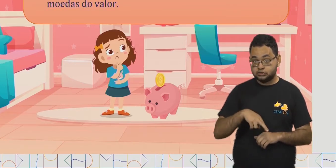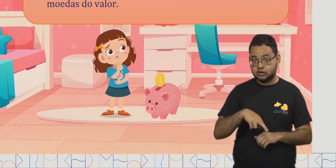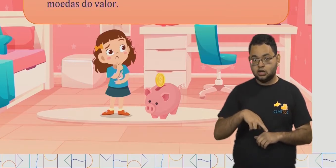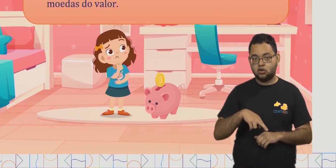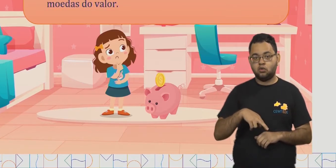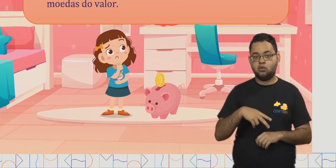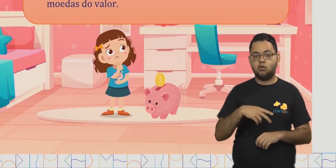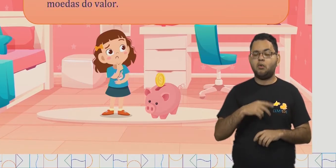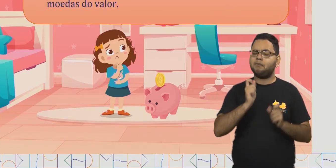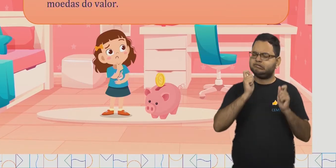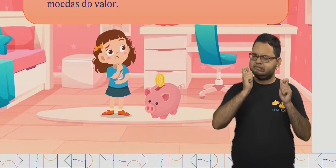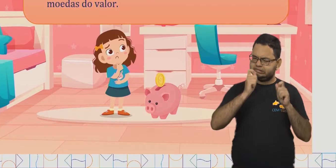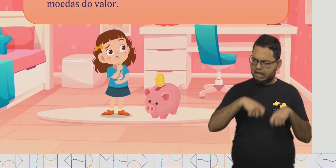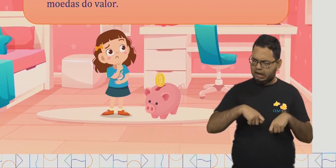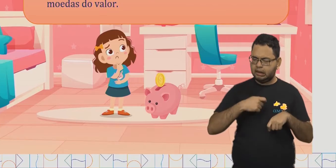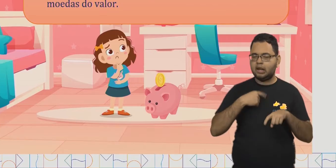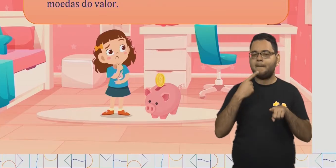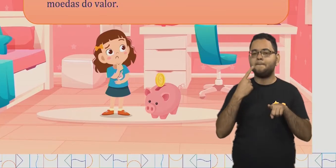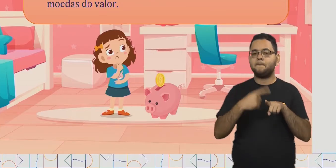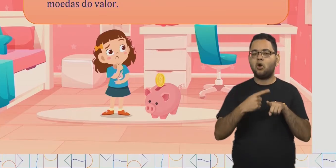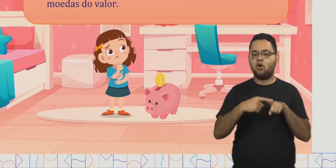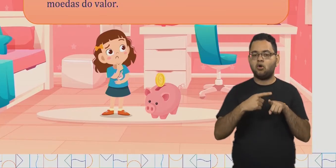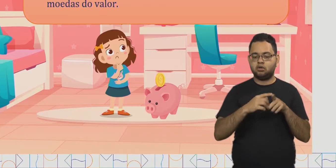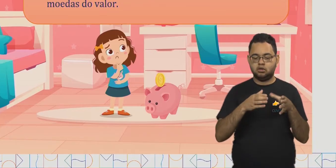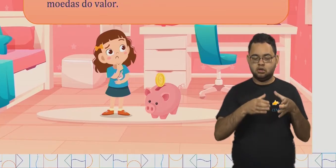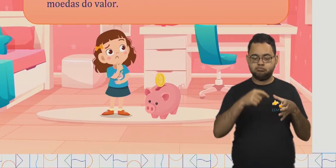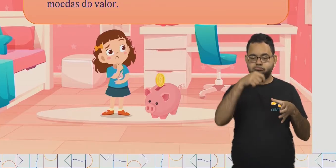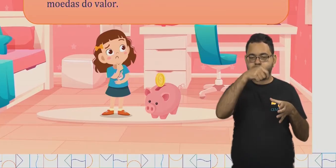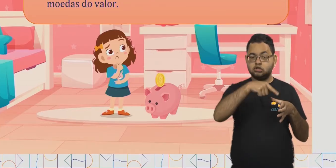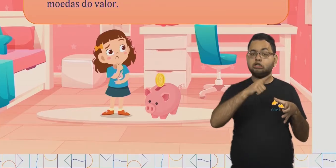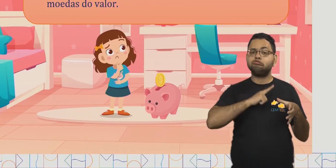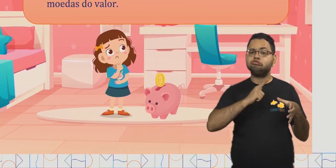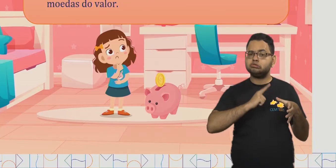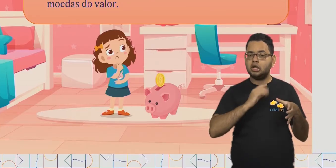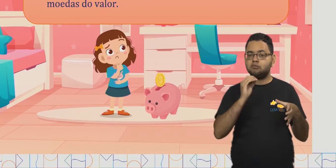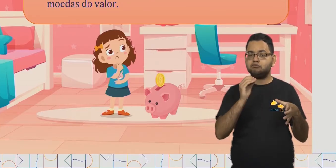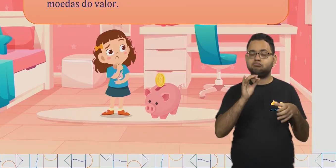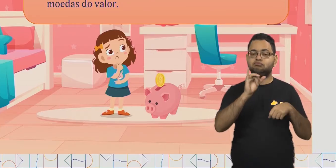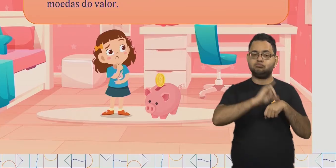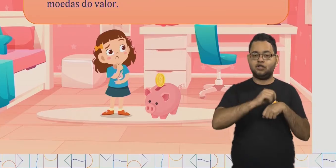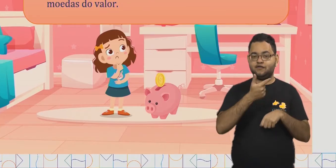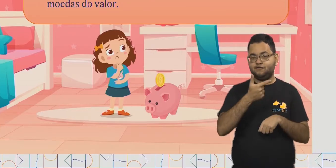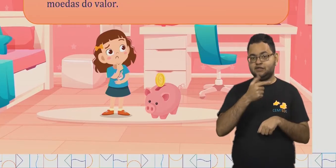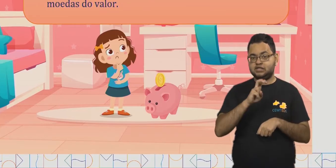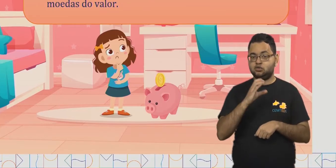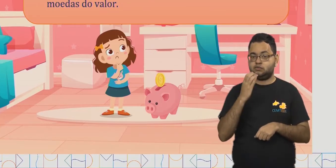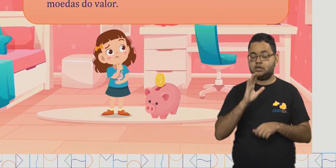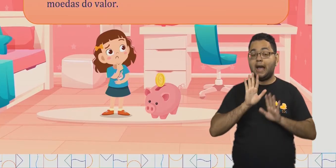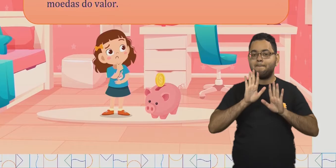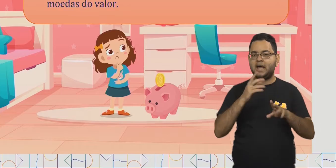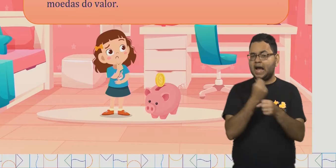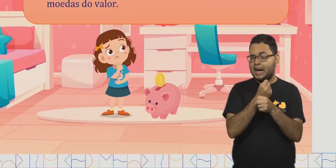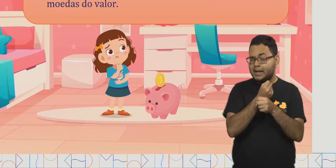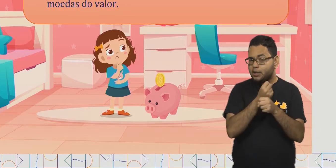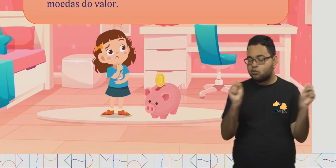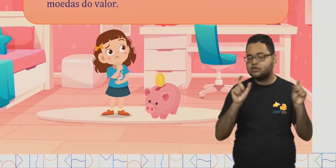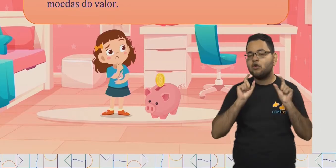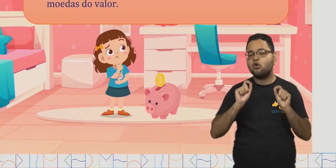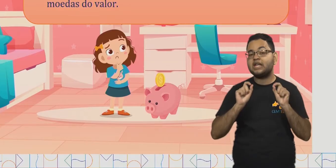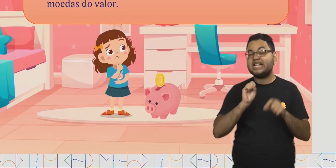Não seria Impossível pois nunca o frio a moeda de 25 centavo Mas seria